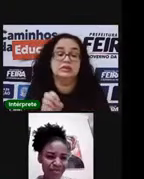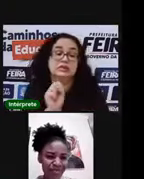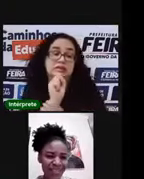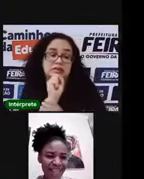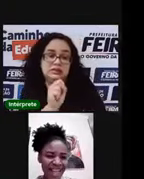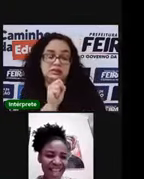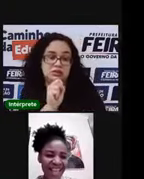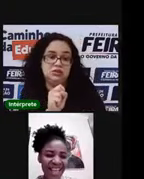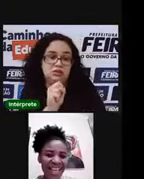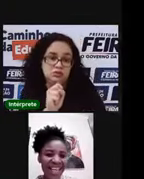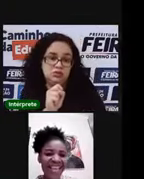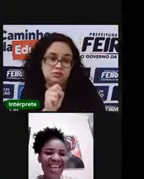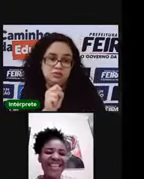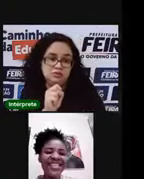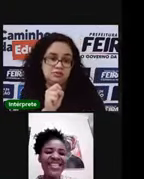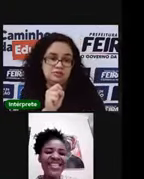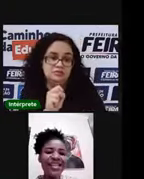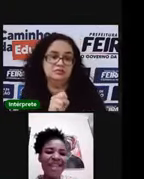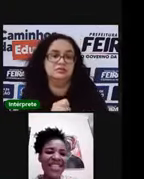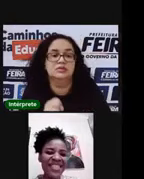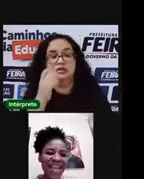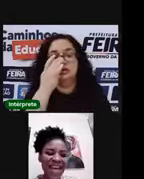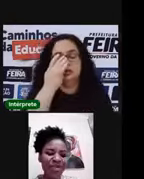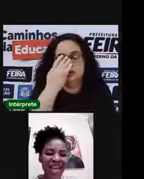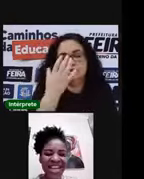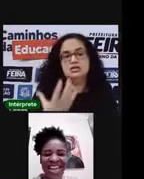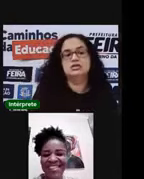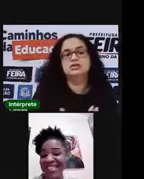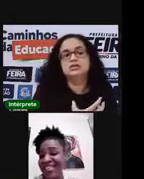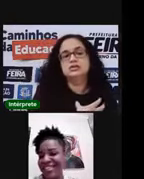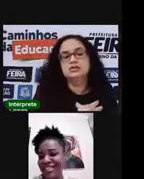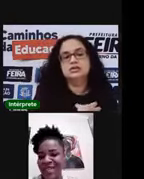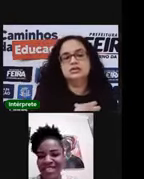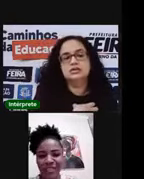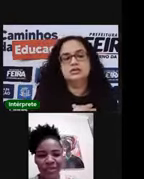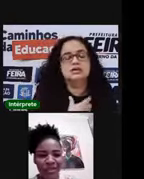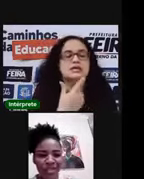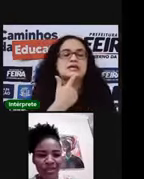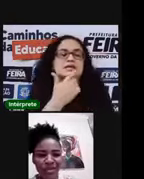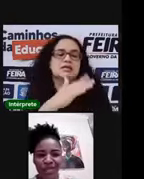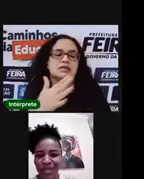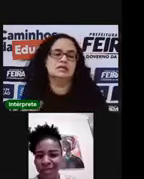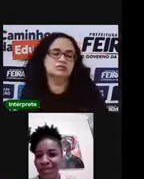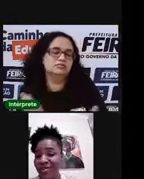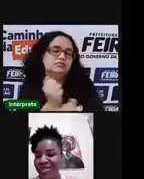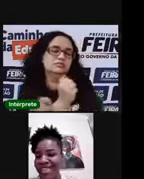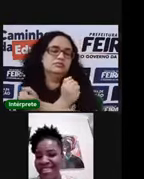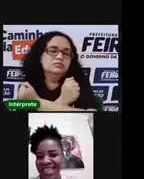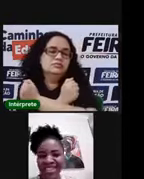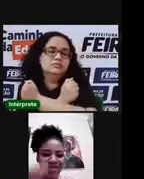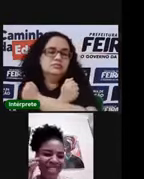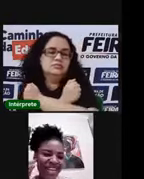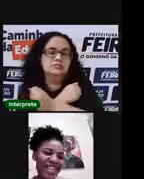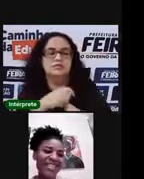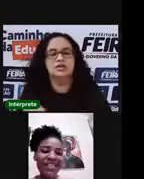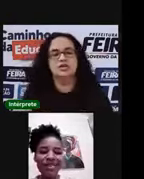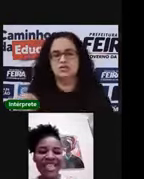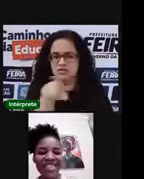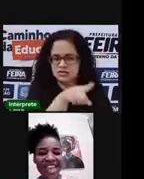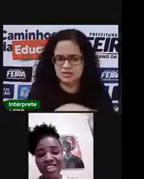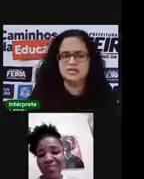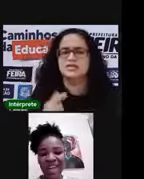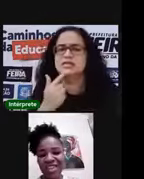segurança, tá? Quem se sente abraçado, né? A criança que se sente abraçado por um adulto, um adulto, vocês que ainda são